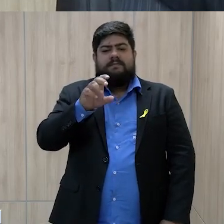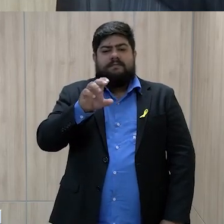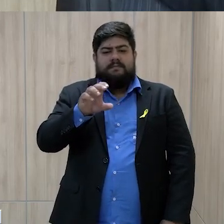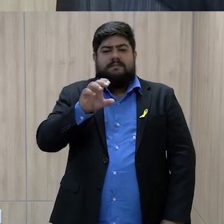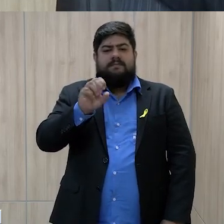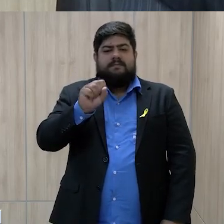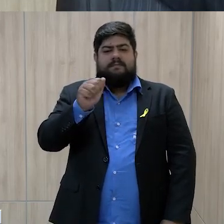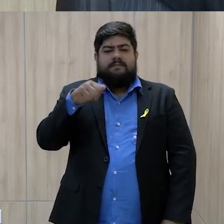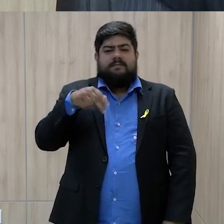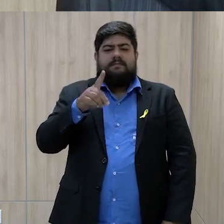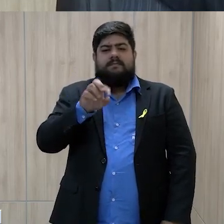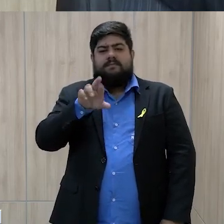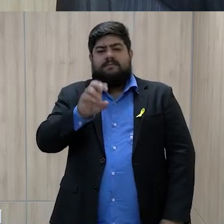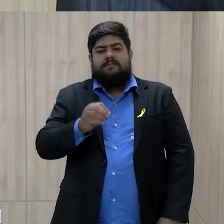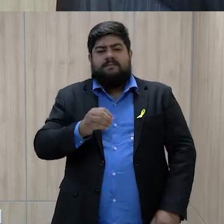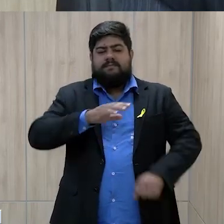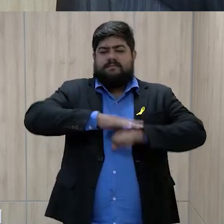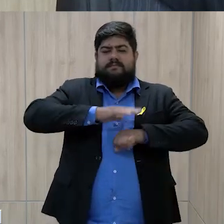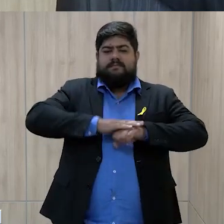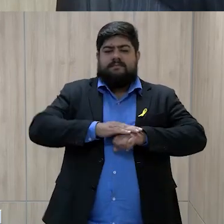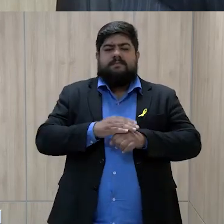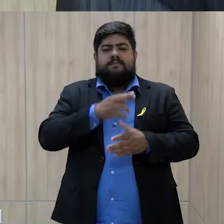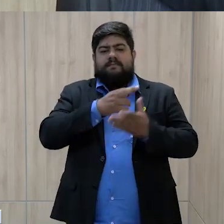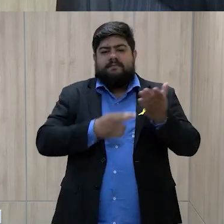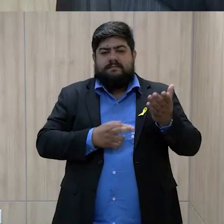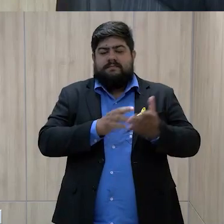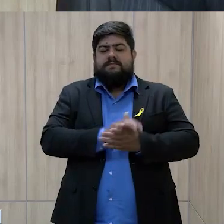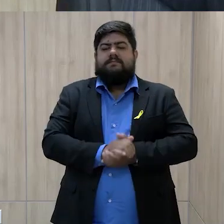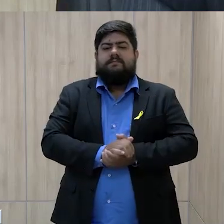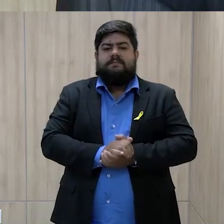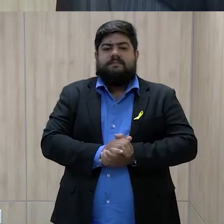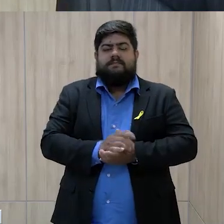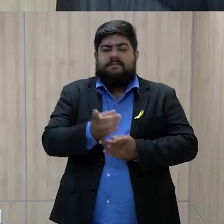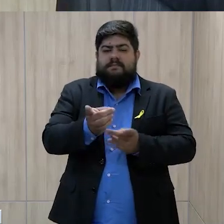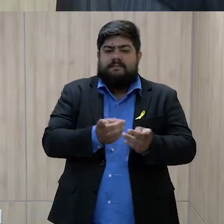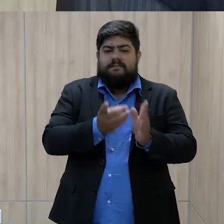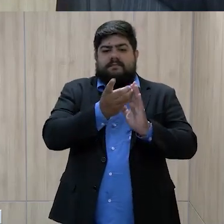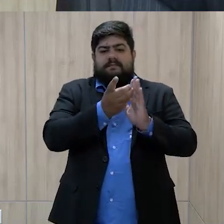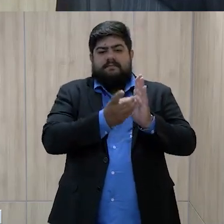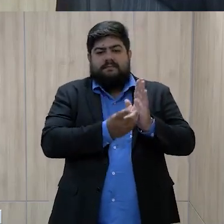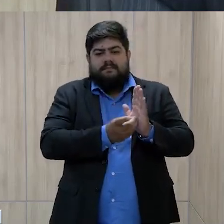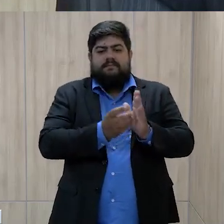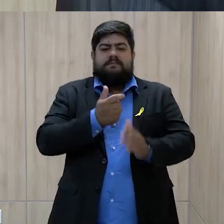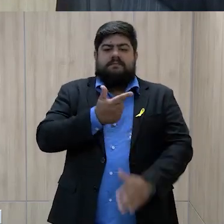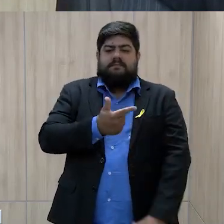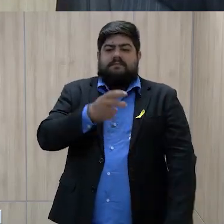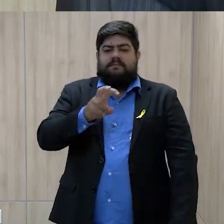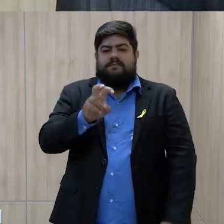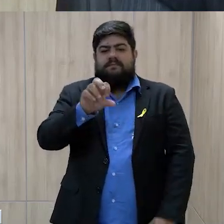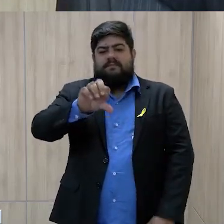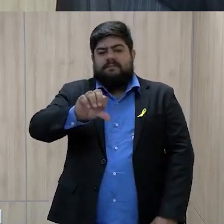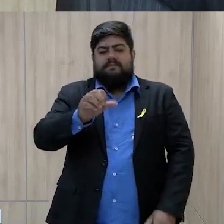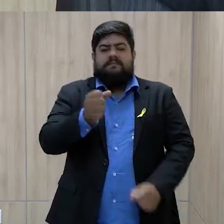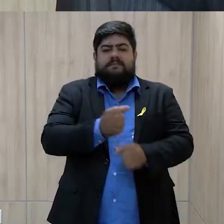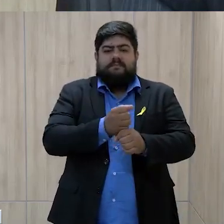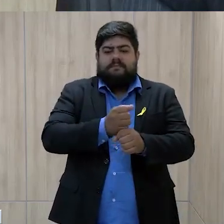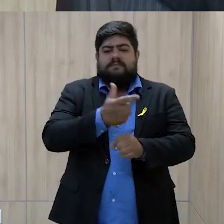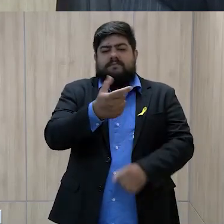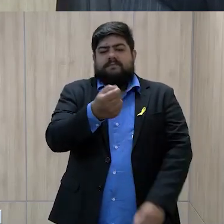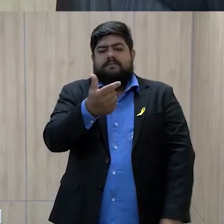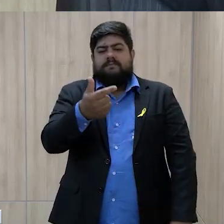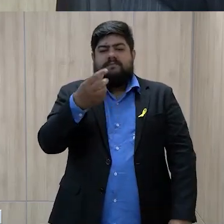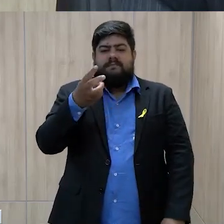Alexandro Daniel da Silva Bento avó com a relatoria projeto de decreto legislativo número